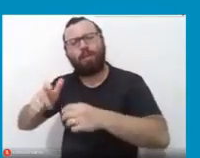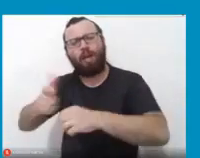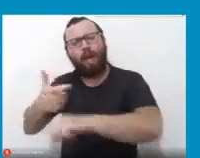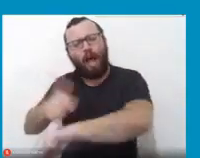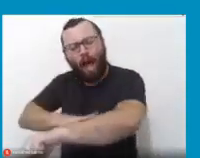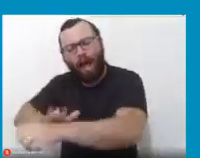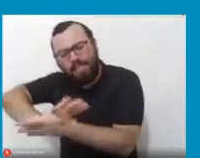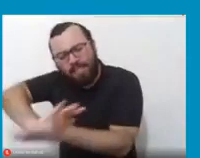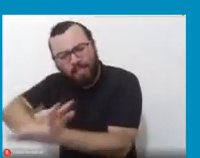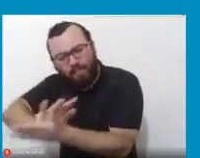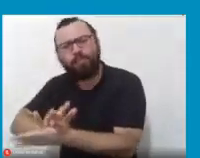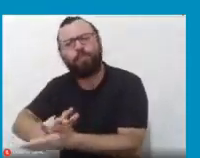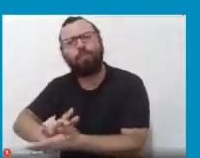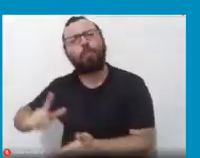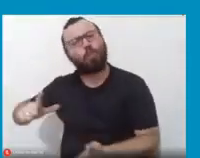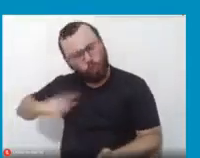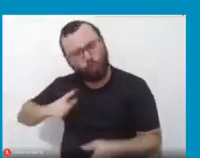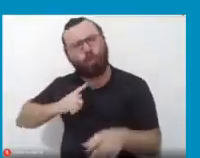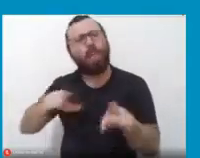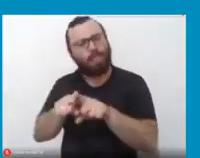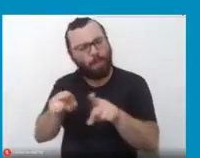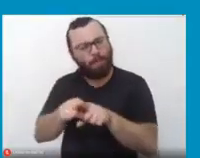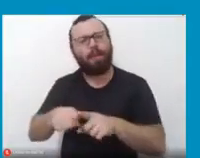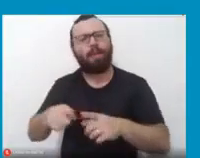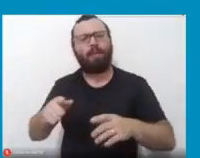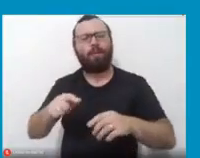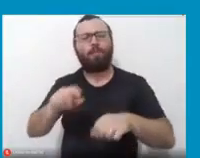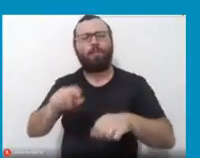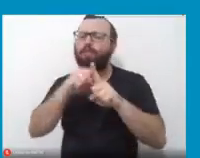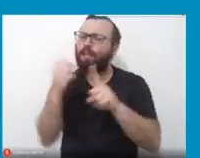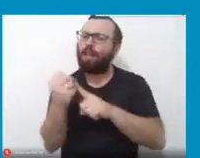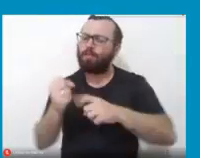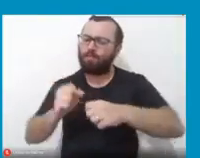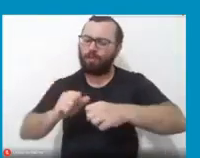existiam na sociedade contemporânea pós-abolição. Então,